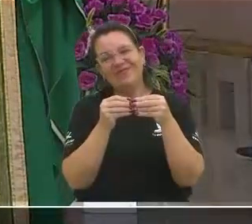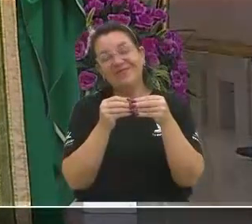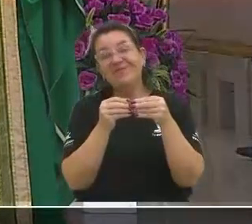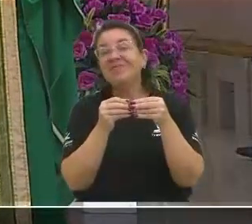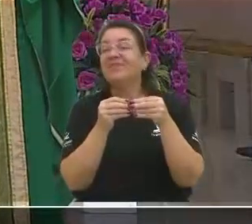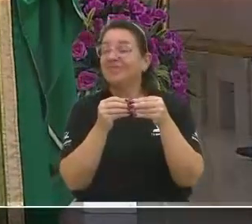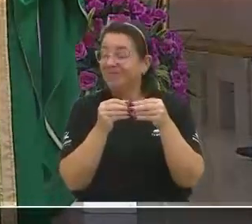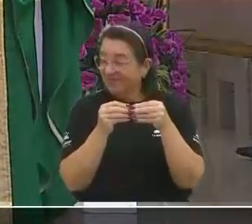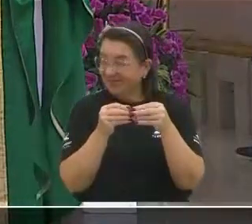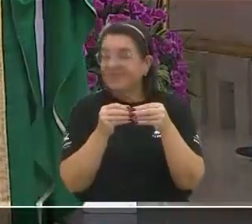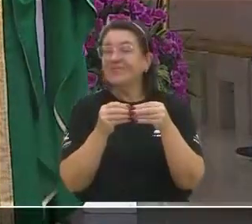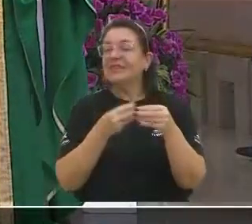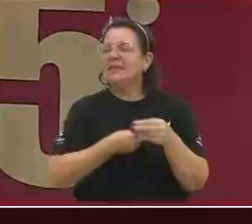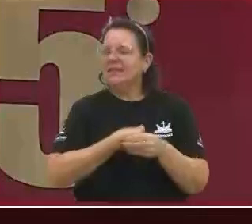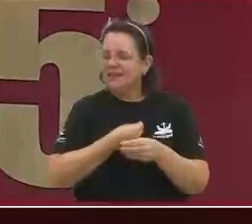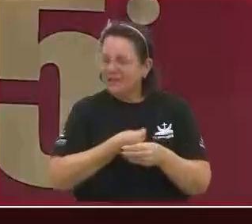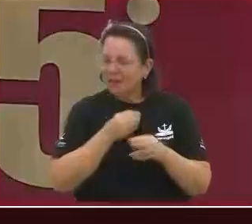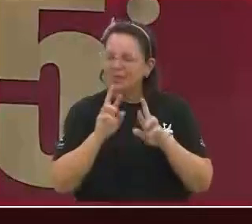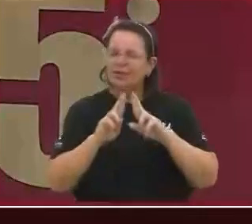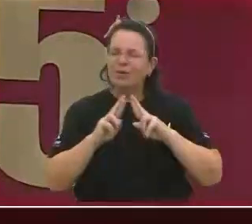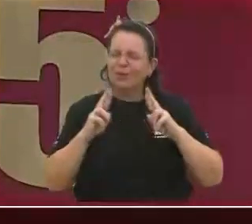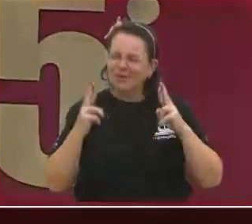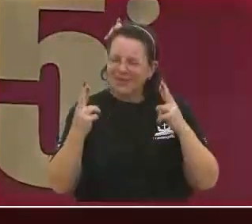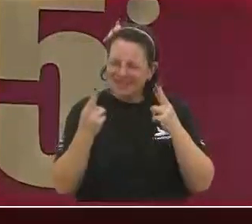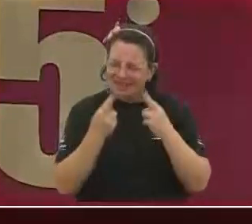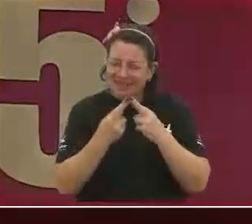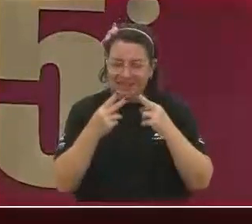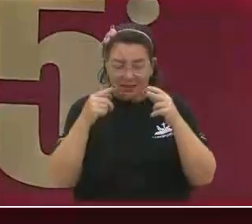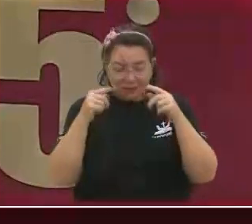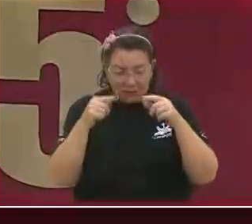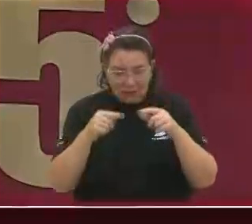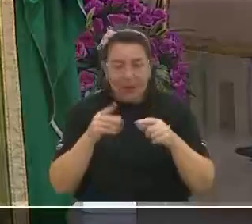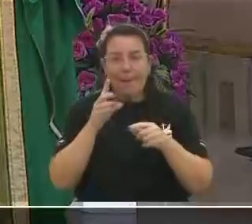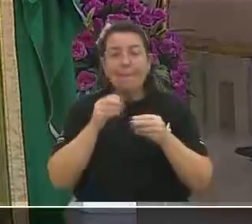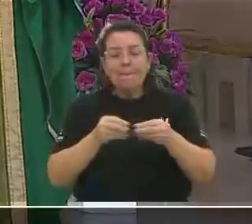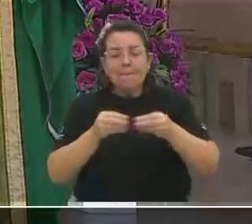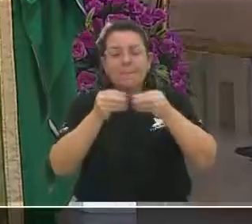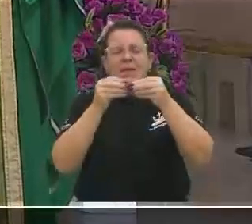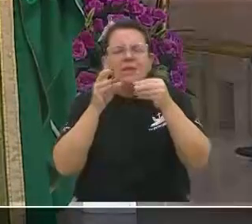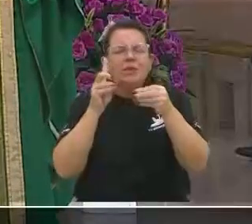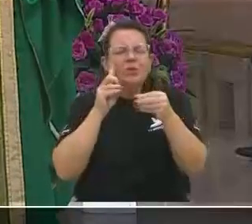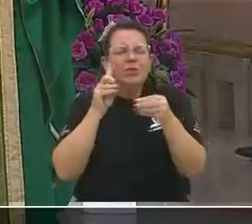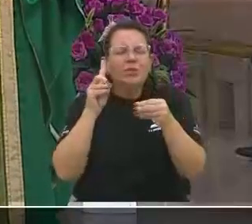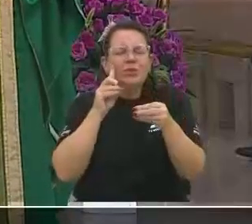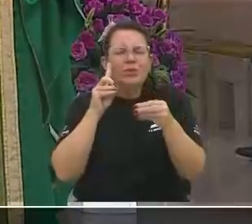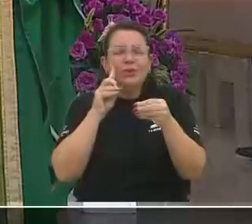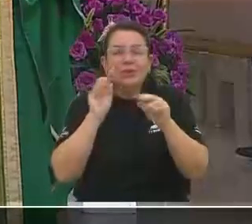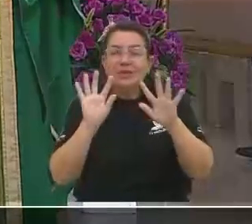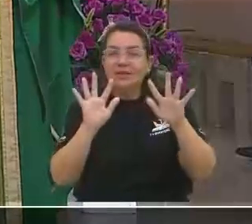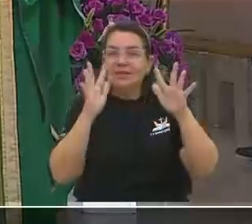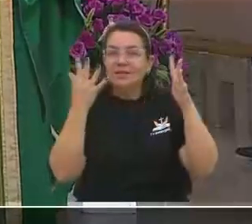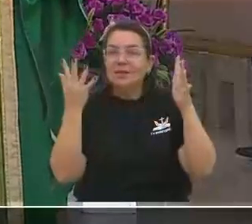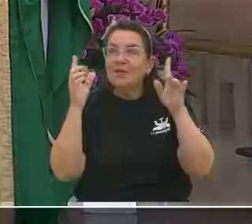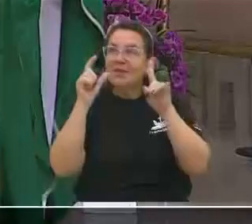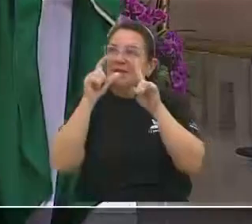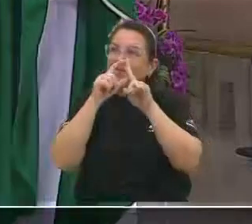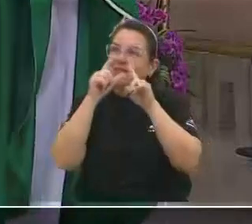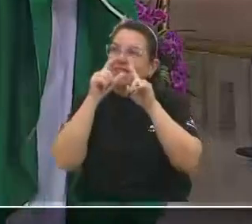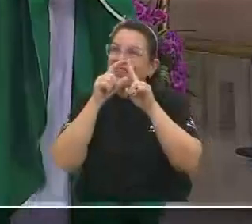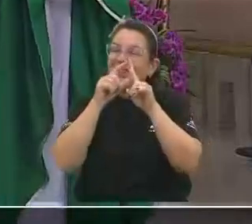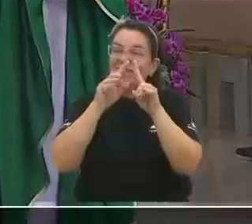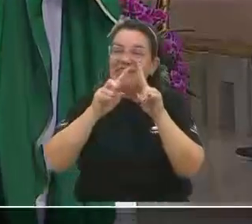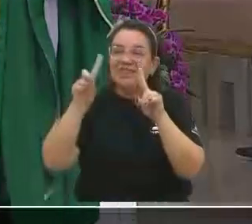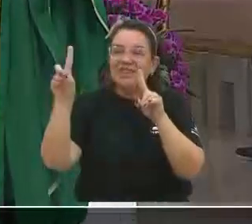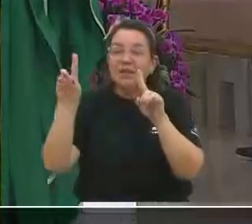o valor de estarmos reunidos o valor de celebrarmos a palavra e